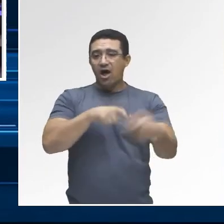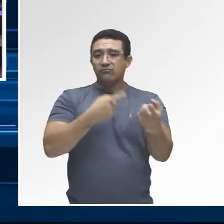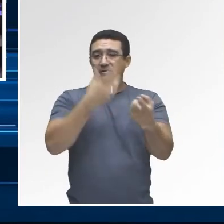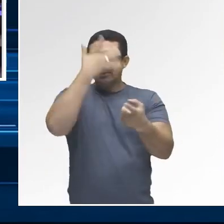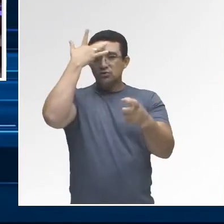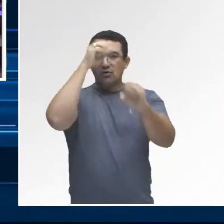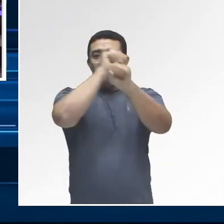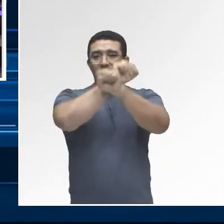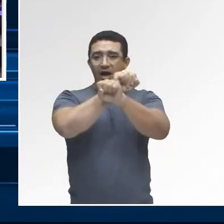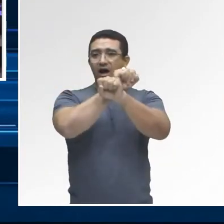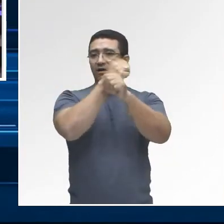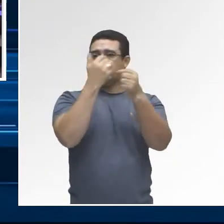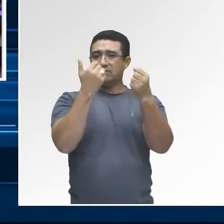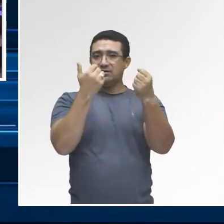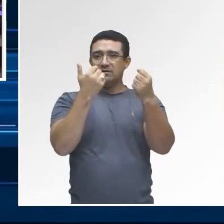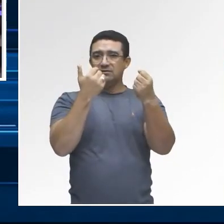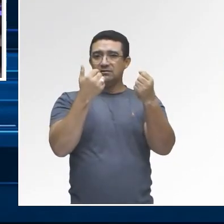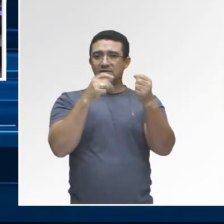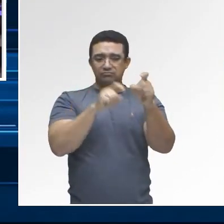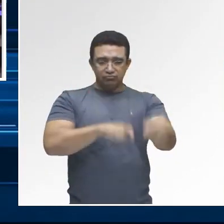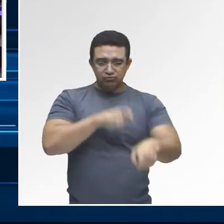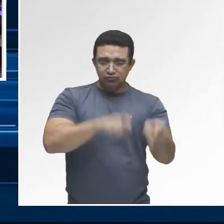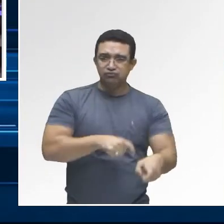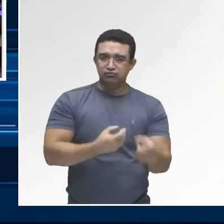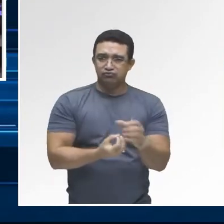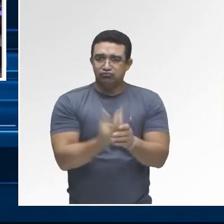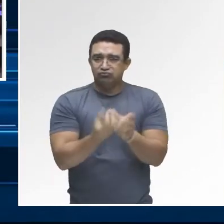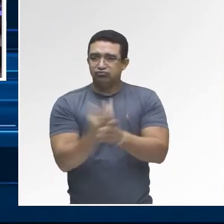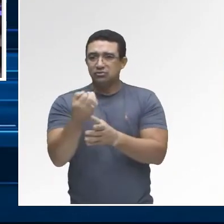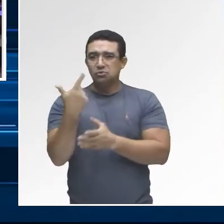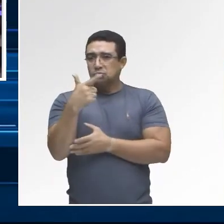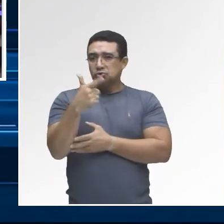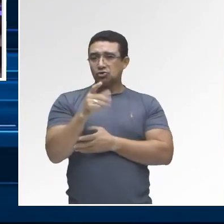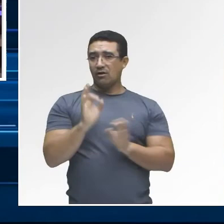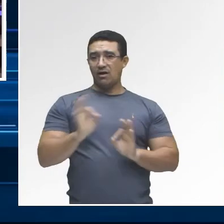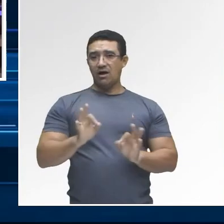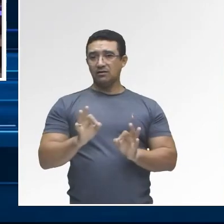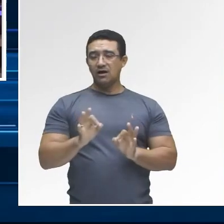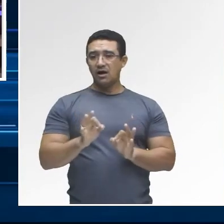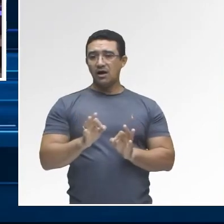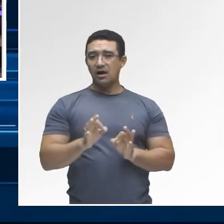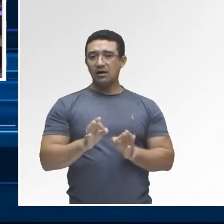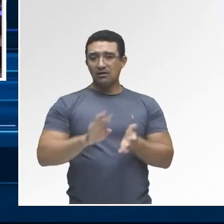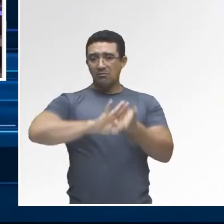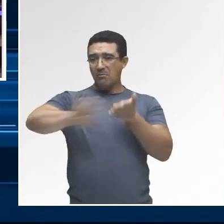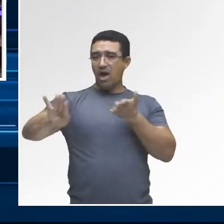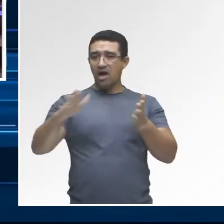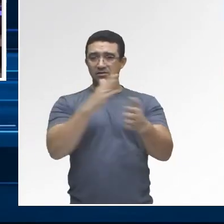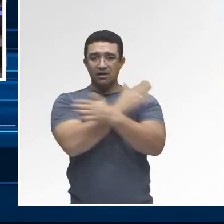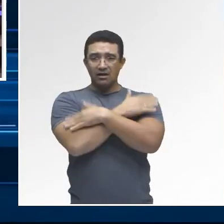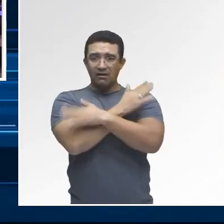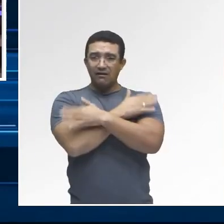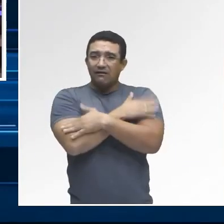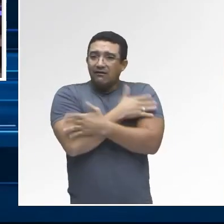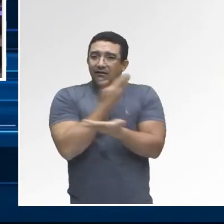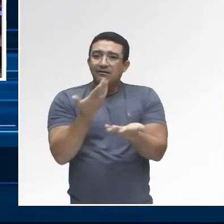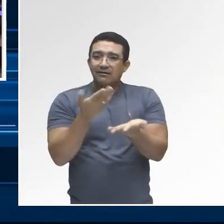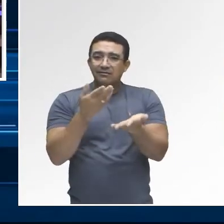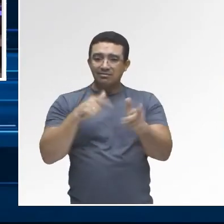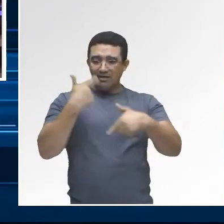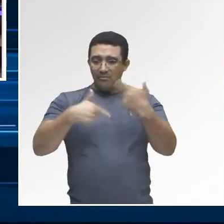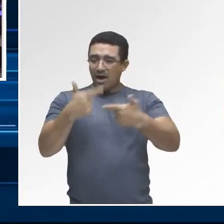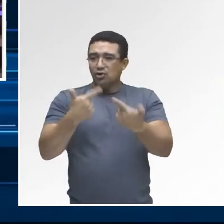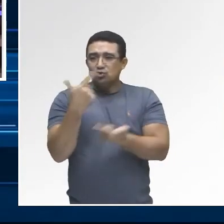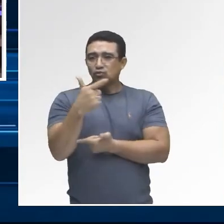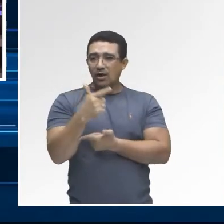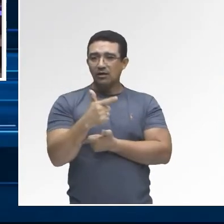escravos, as grandes produções nas terras recém-conquistadas vão tirar os empregos deles. Eles vão para a cidade em busca do que fazer, e lá